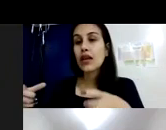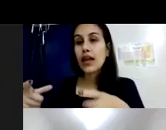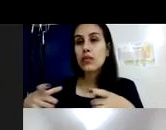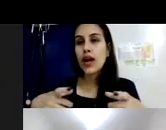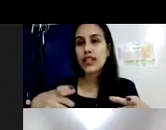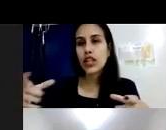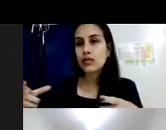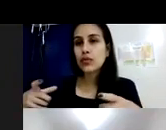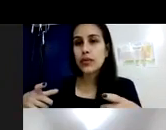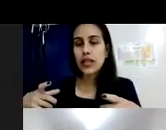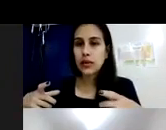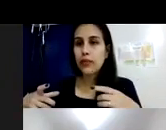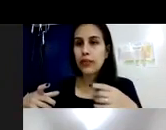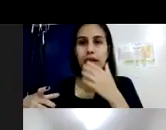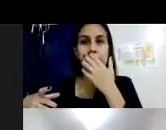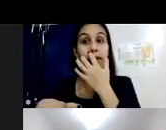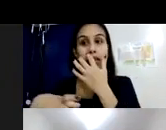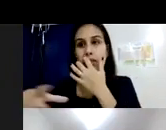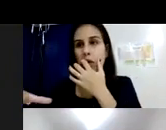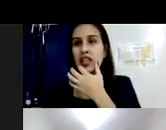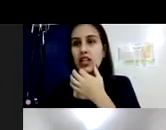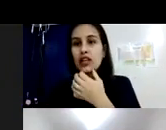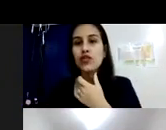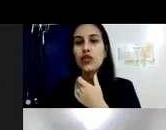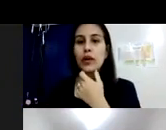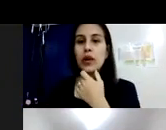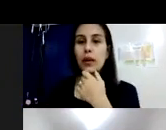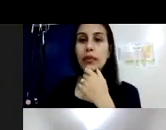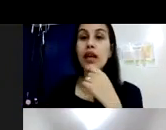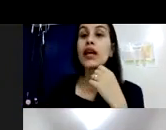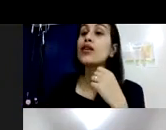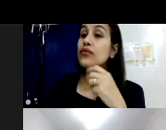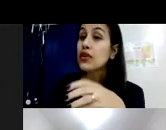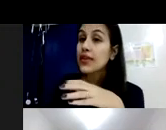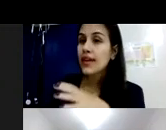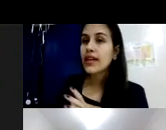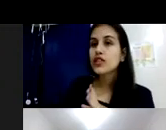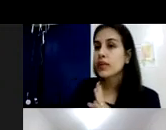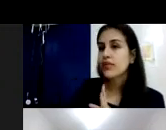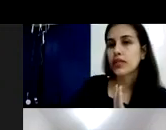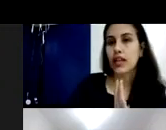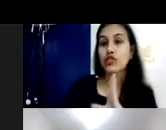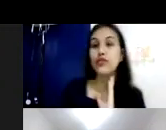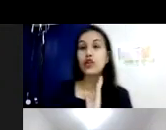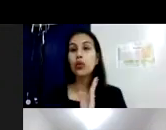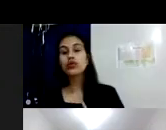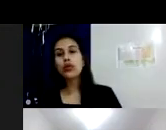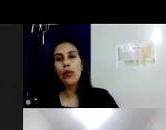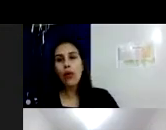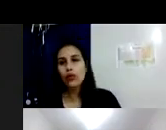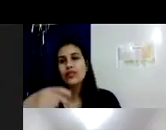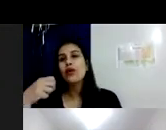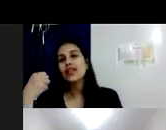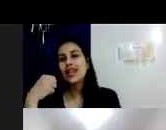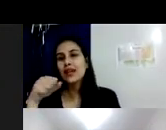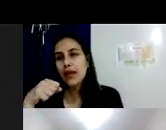esse emborrachado no banheiro, tá? Principalmente ali onde toma banho. Vou falar a verdade para vocês, dificulta um